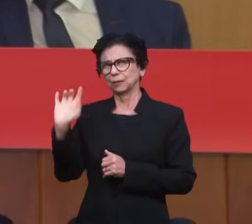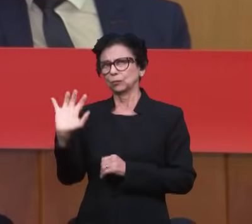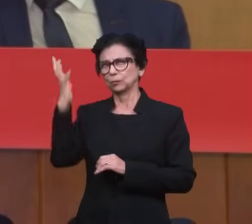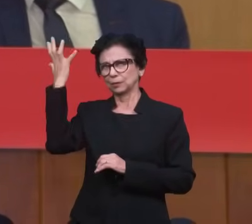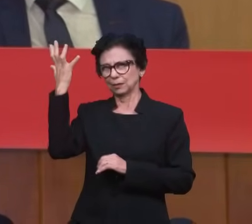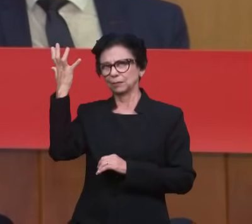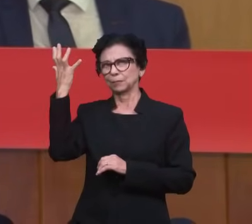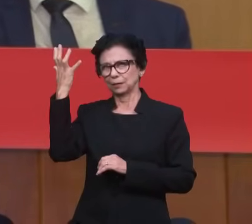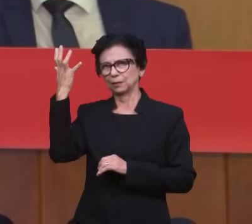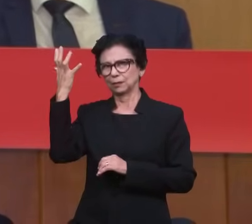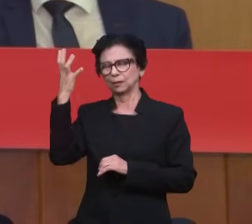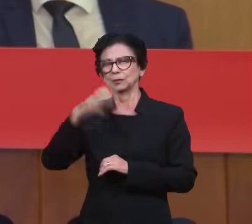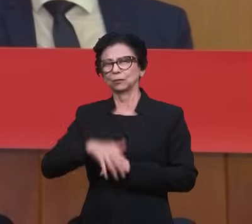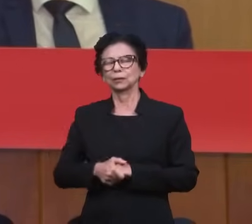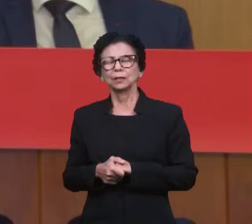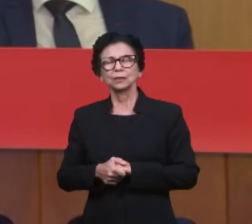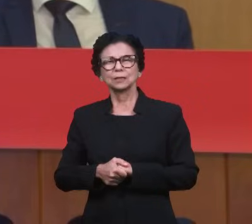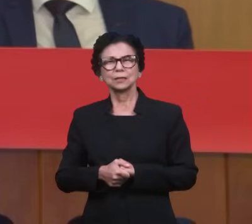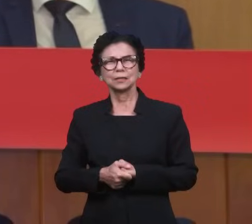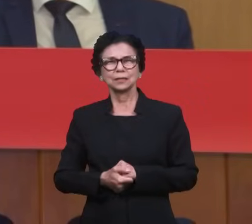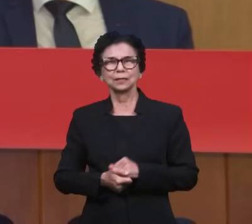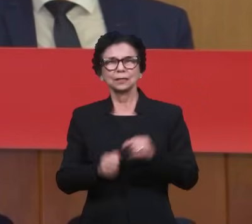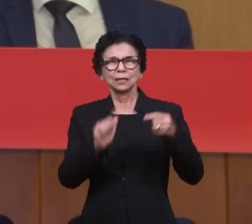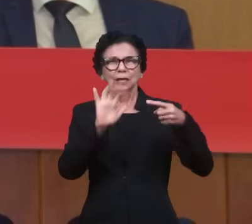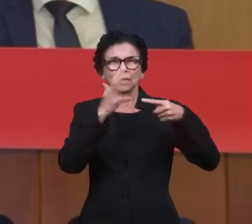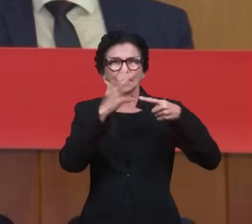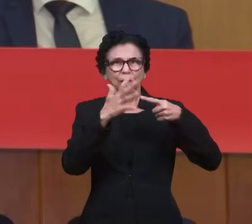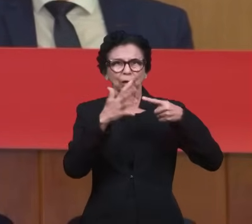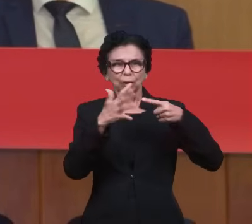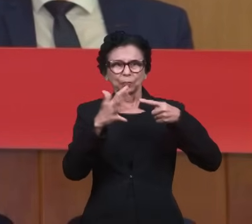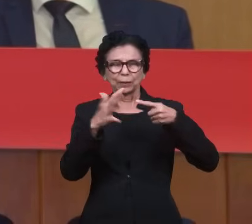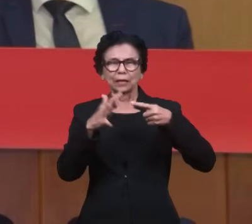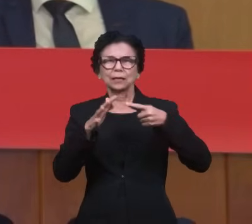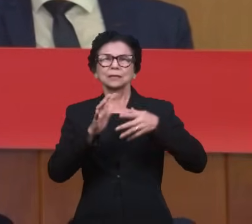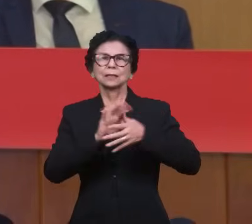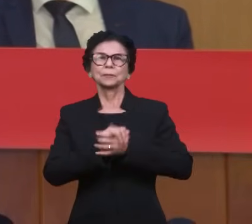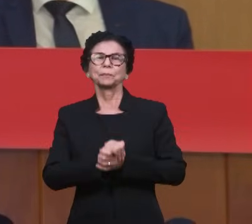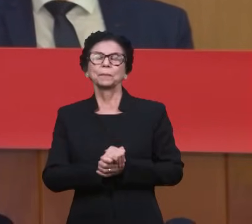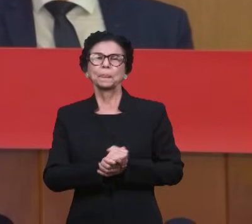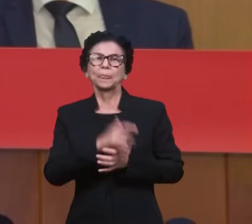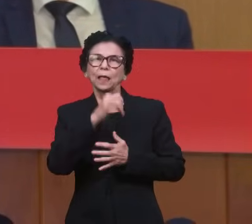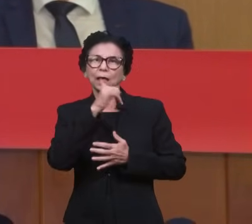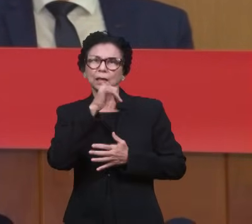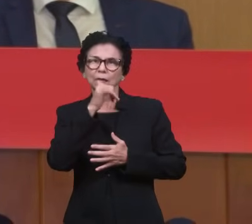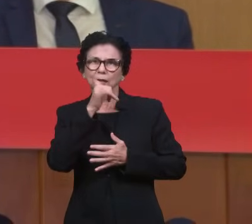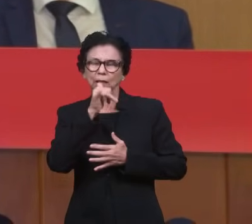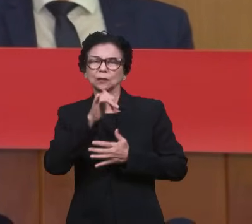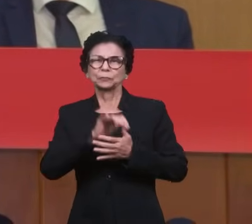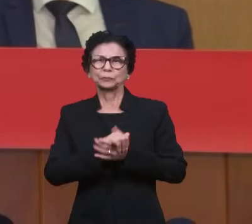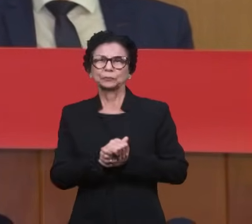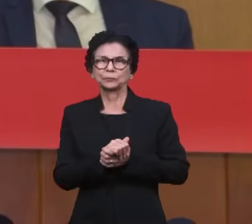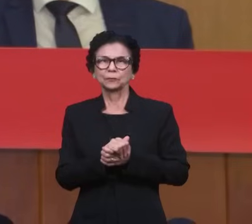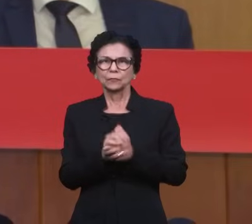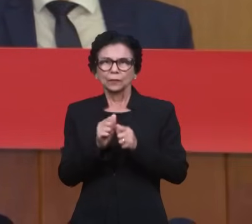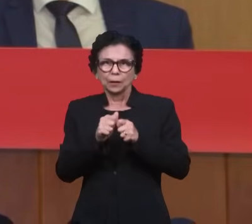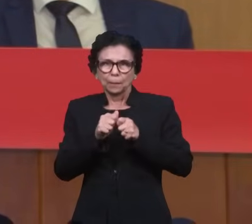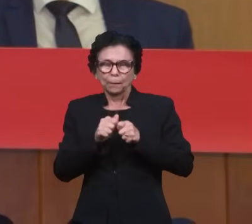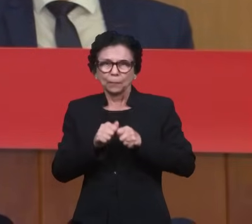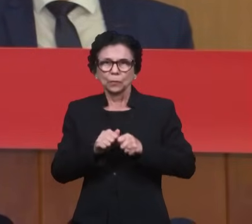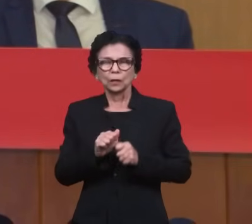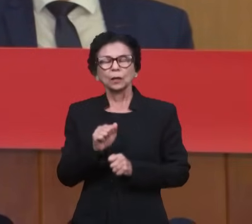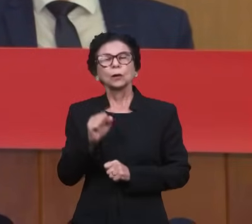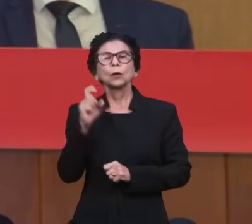essa usina nuclear é em Chernobyl. Chernobyl fica no norte da Ucrânia, e esse nome